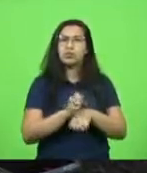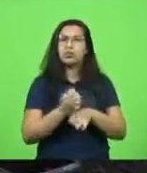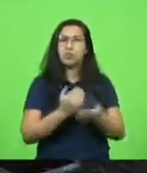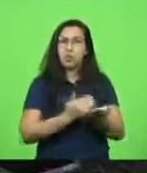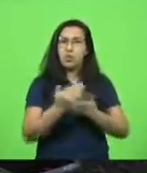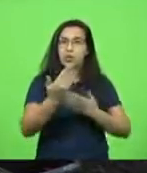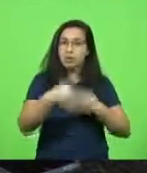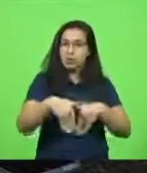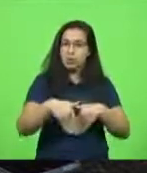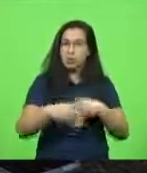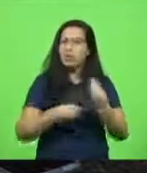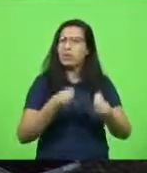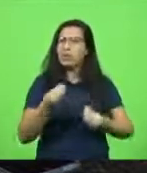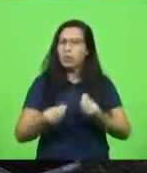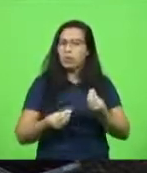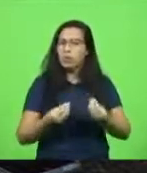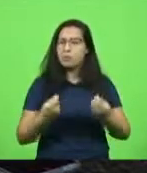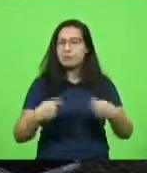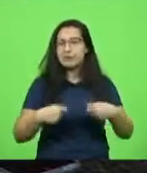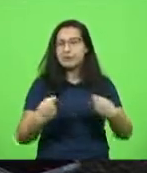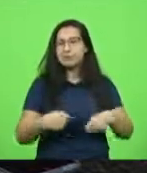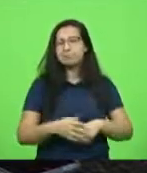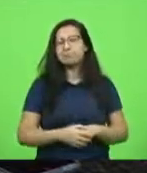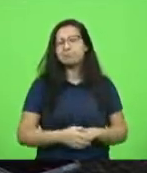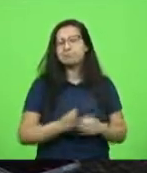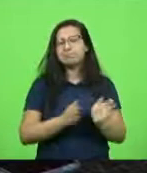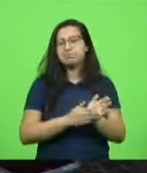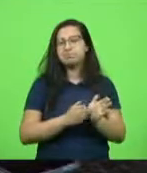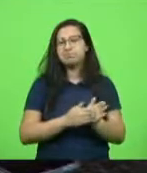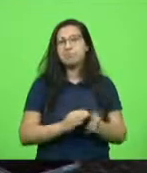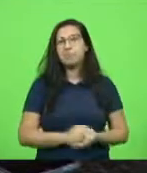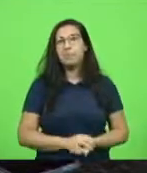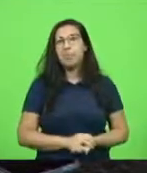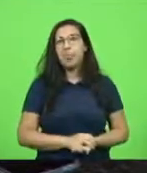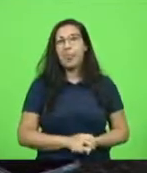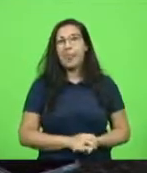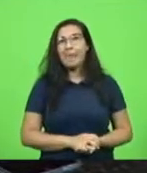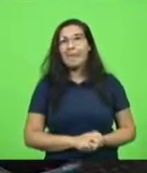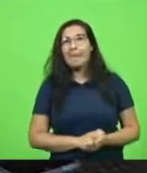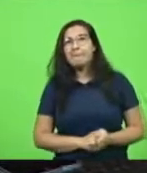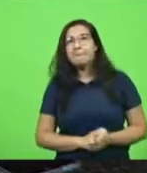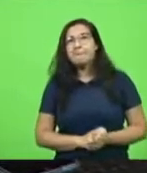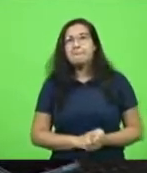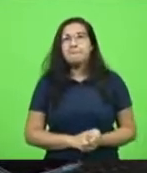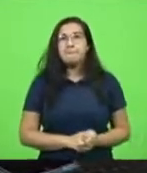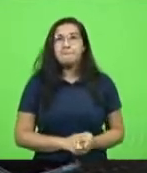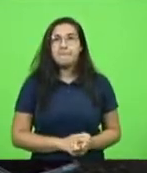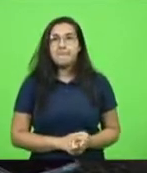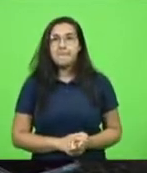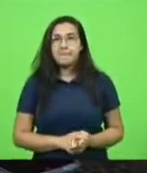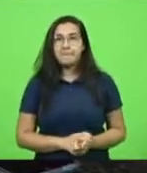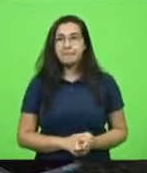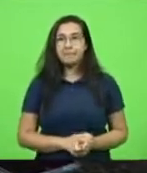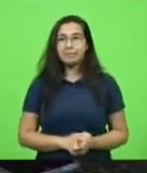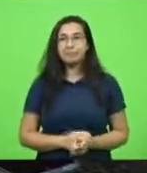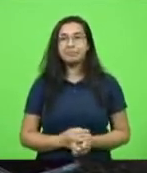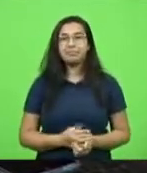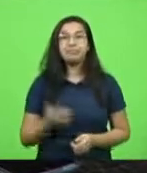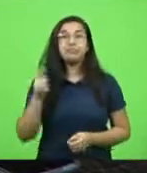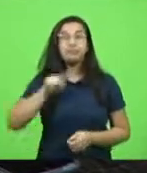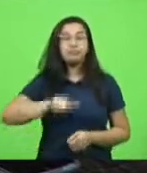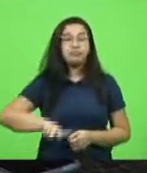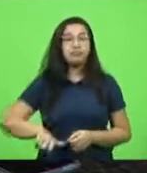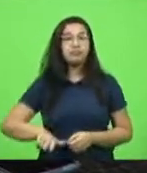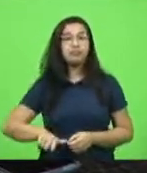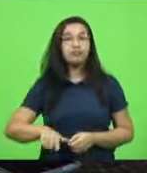tá ali os meus parabéns mas a parte que me cabe né além de entre outras atribuições do deputado